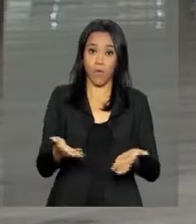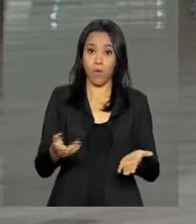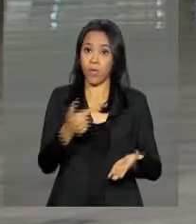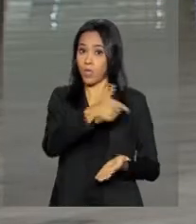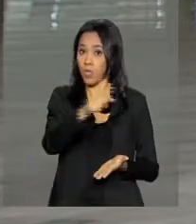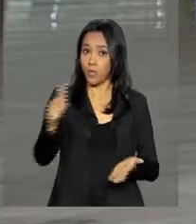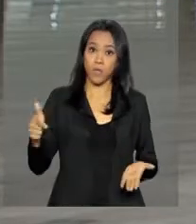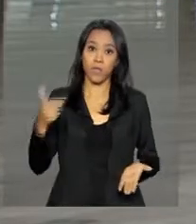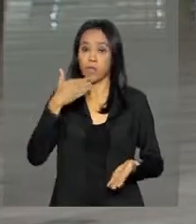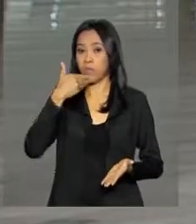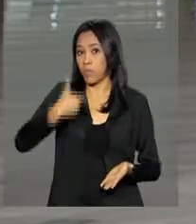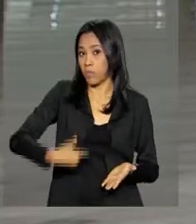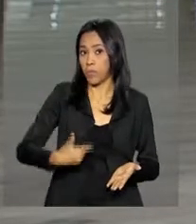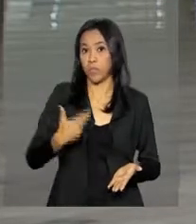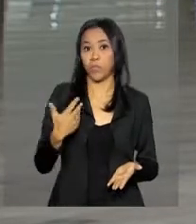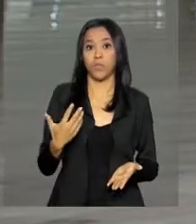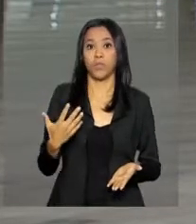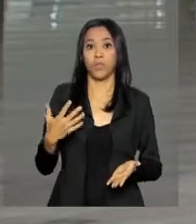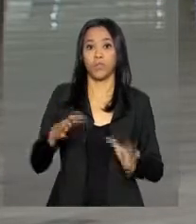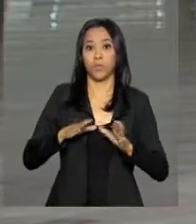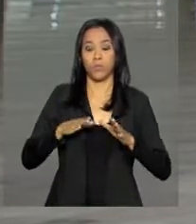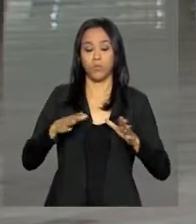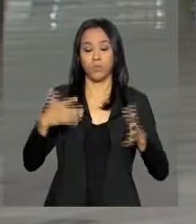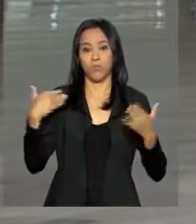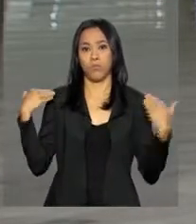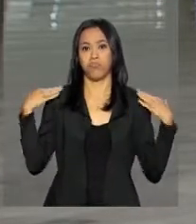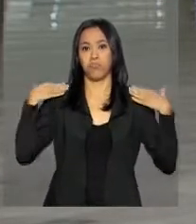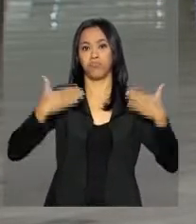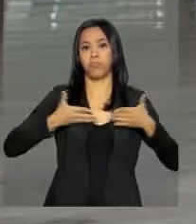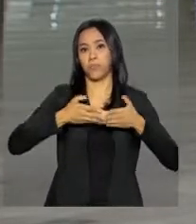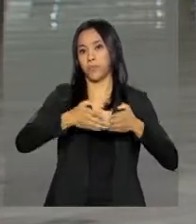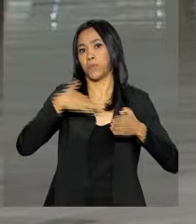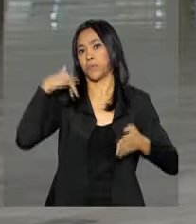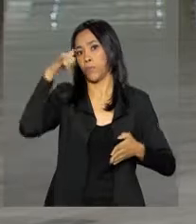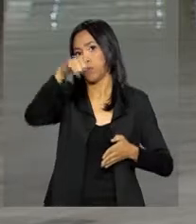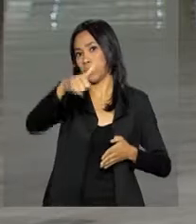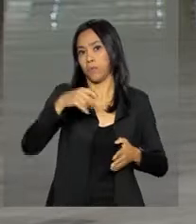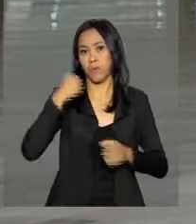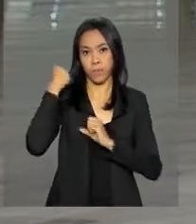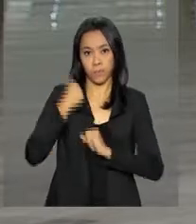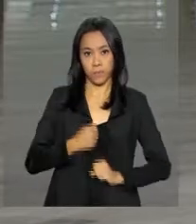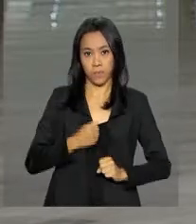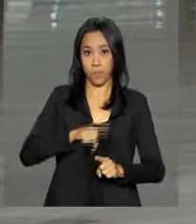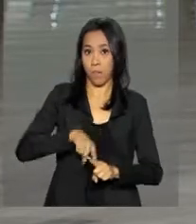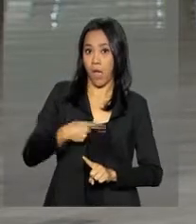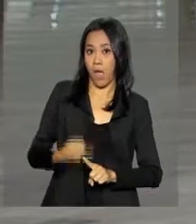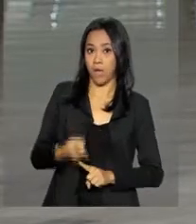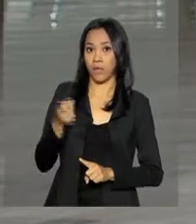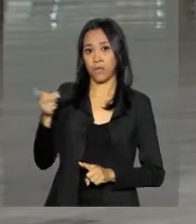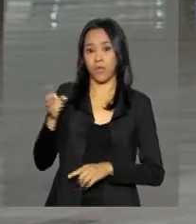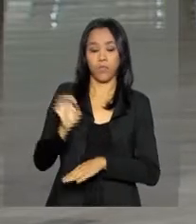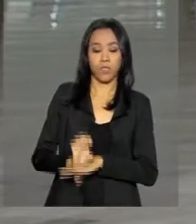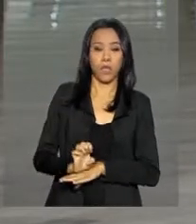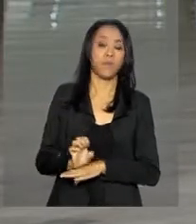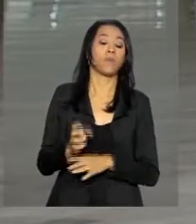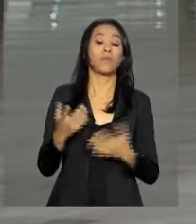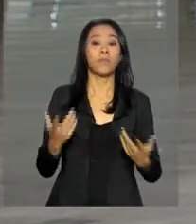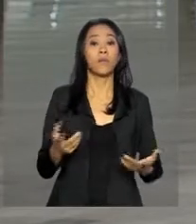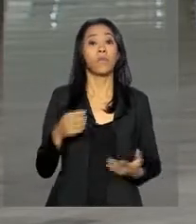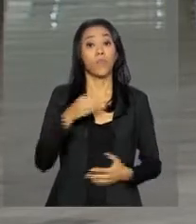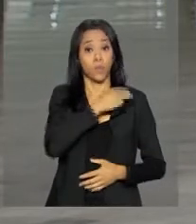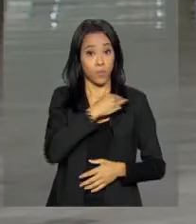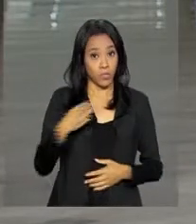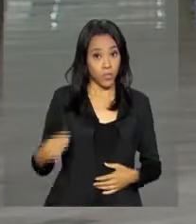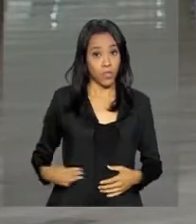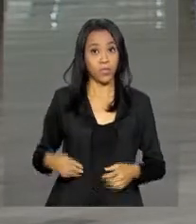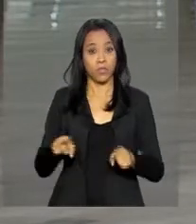pedido específico das Forças Armadas de algum recurso adicional para o estado. Apesar disso, o